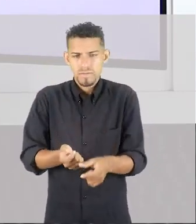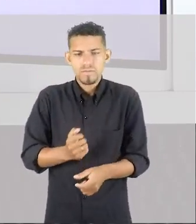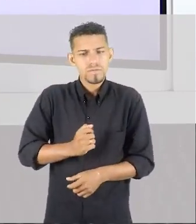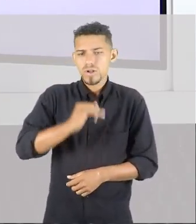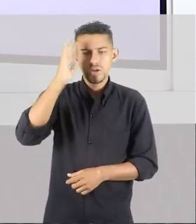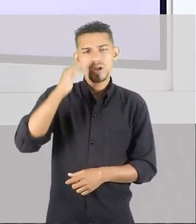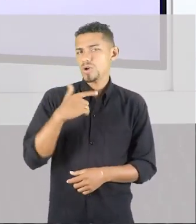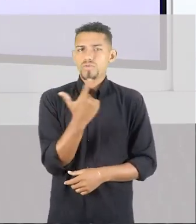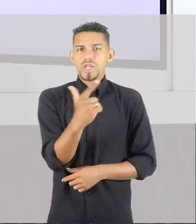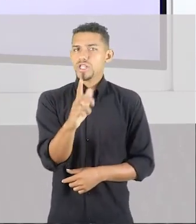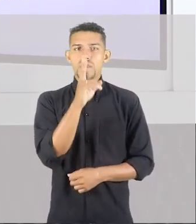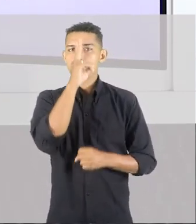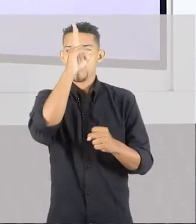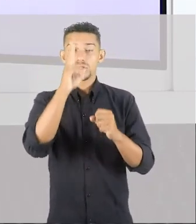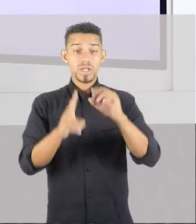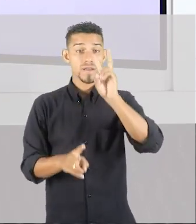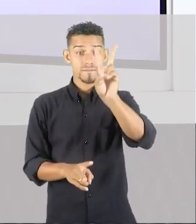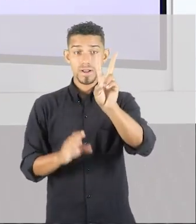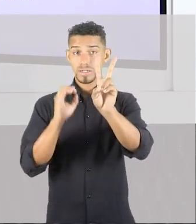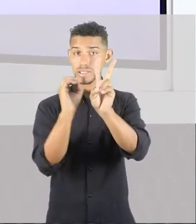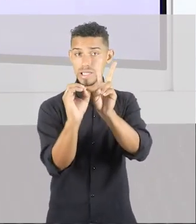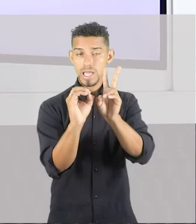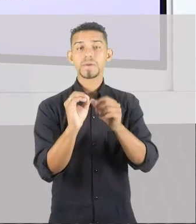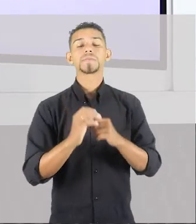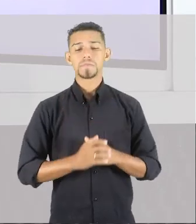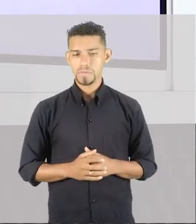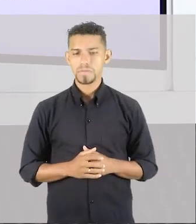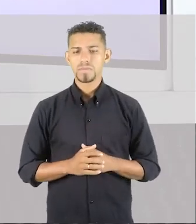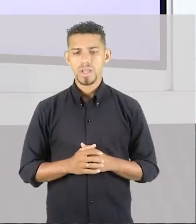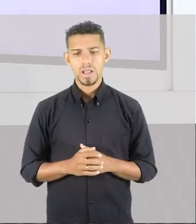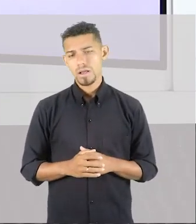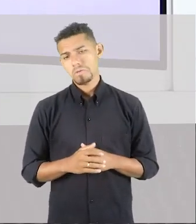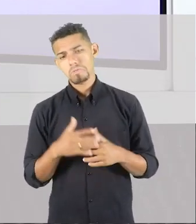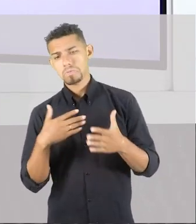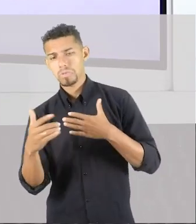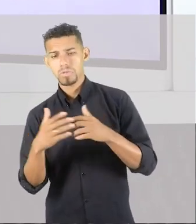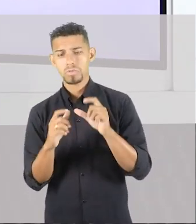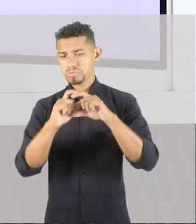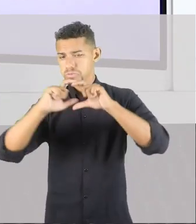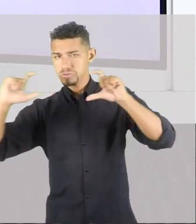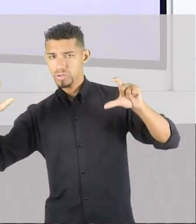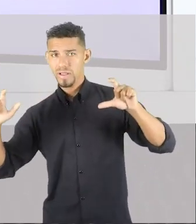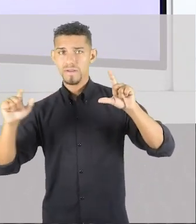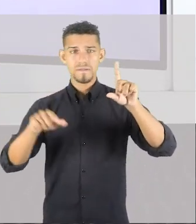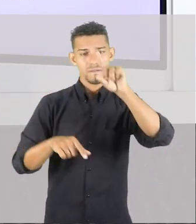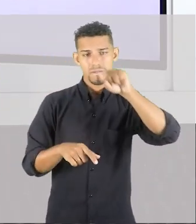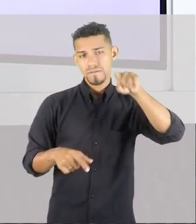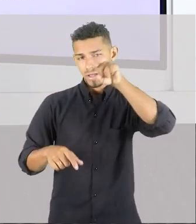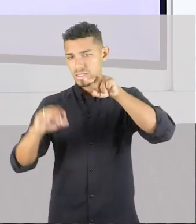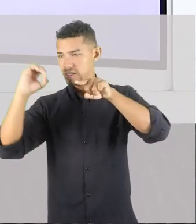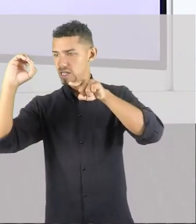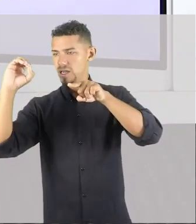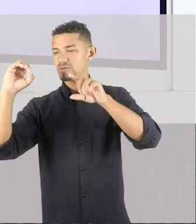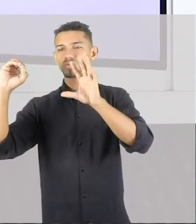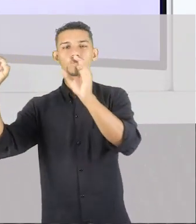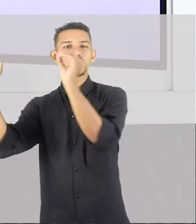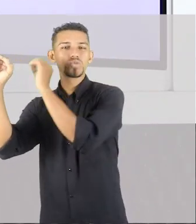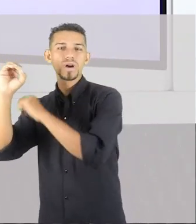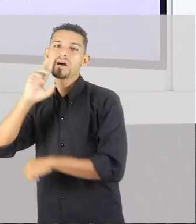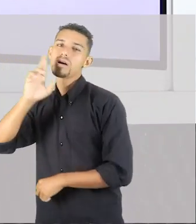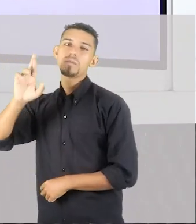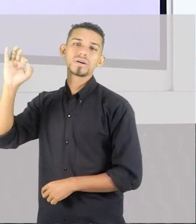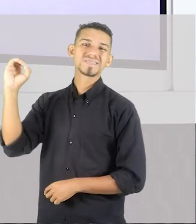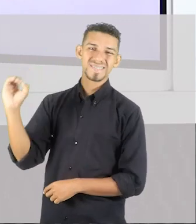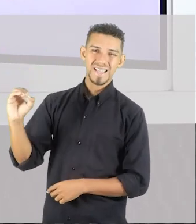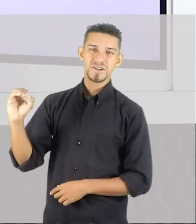não vai ter força, que isso aqui vai ser zero. Qualquer valor que tiver aqui, vezes zero, zera tudo. Então, ela não